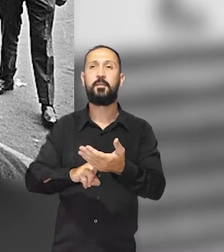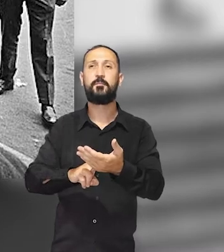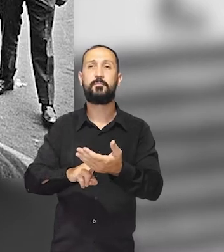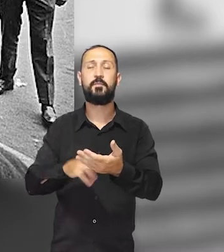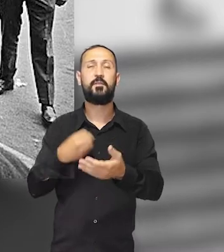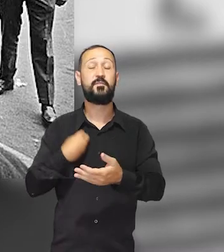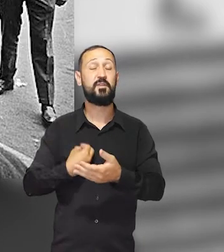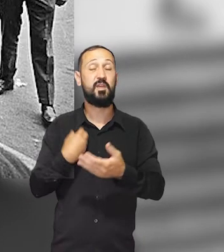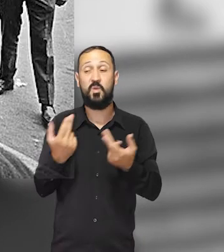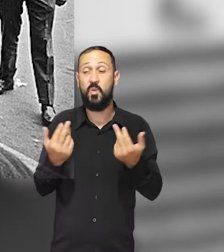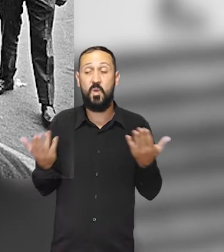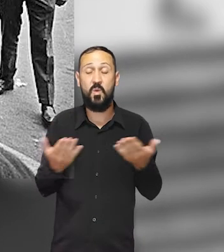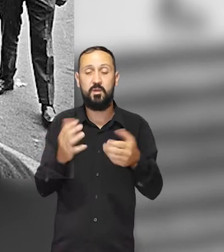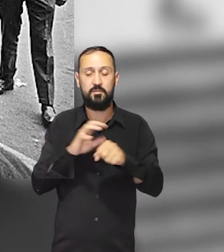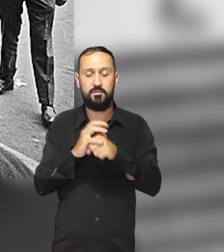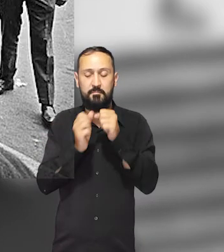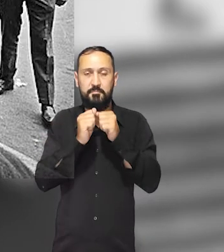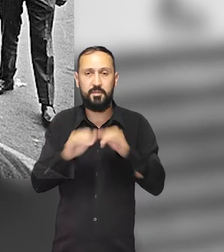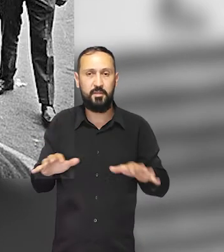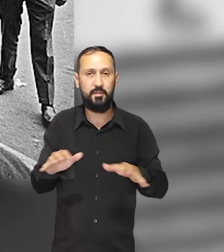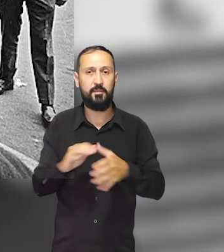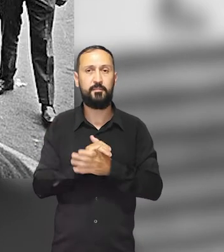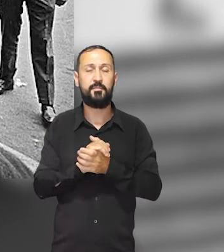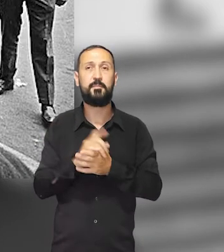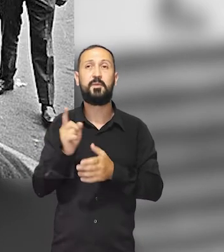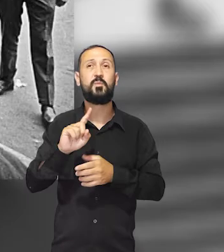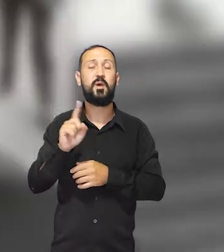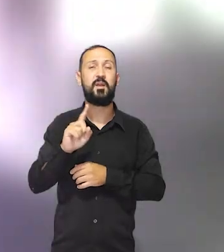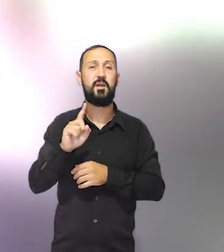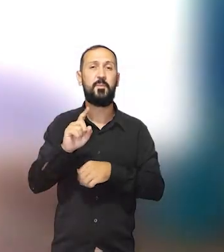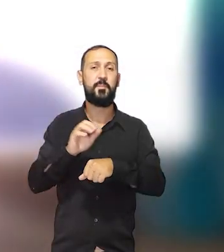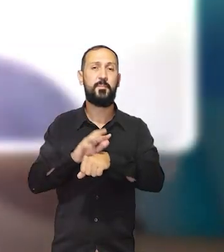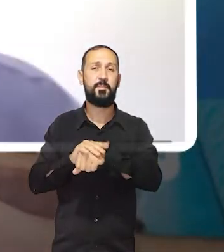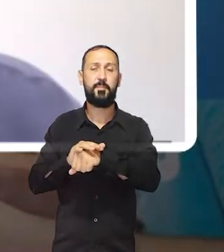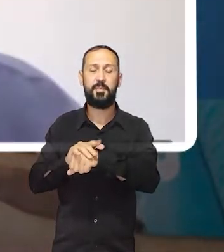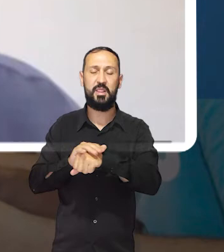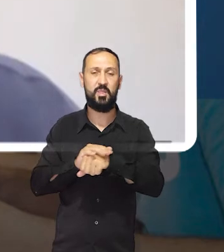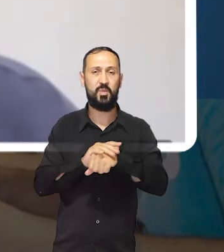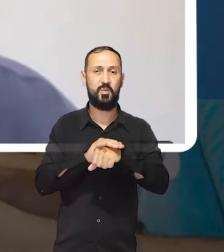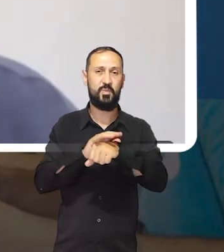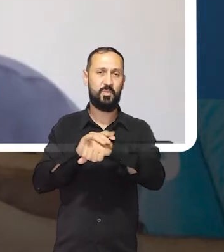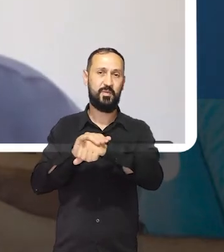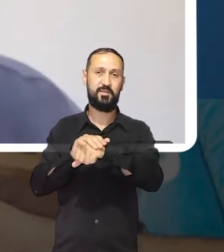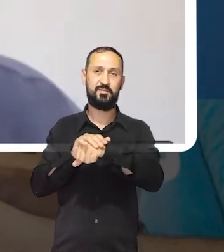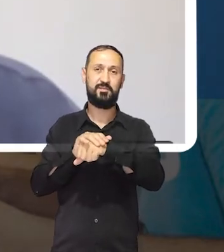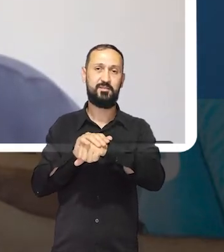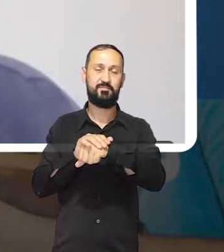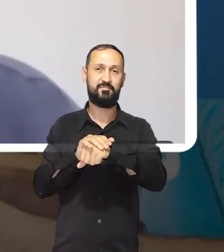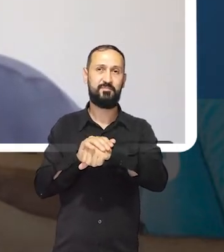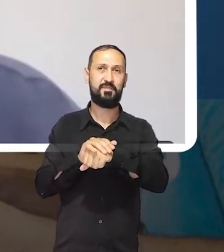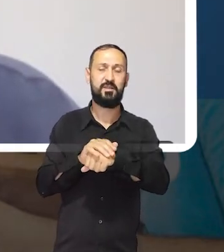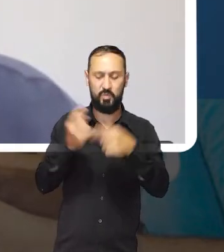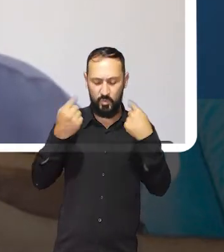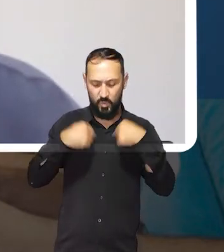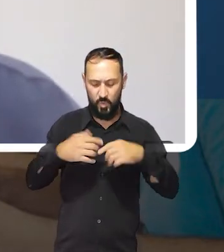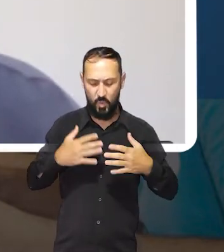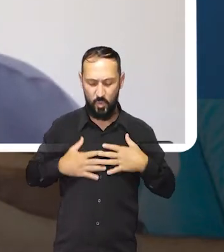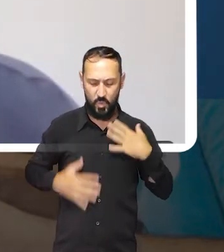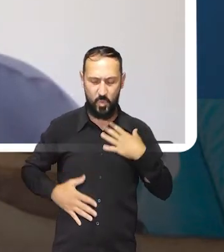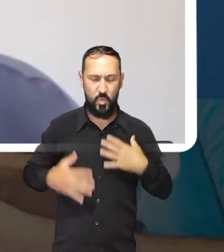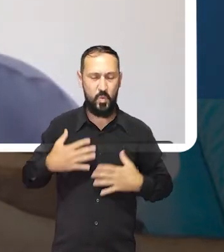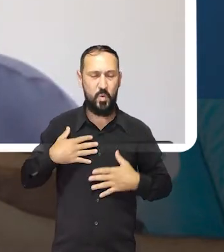gente vivia como numa pandemia. Só que não era uma pandemia que atingia a saúde